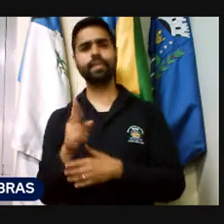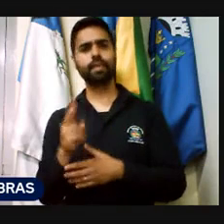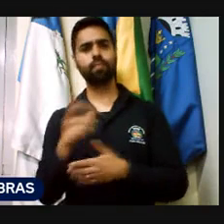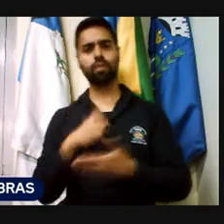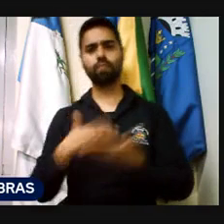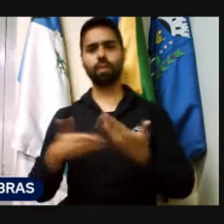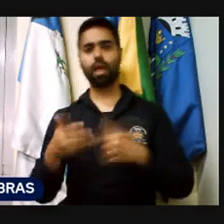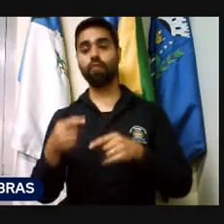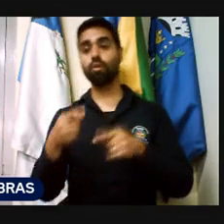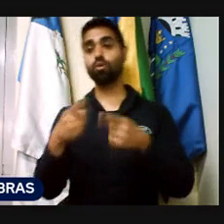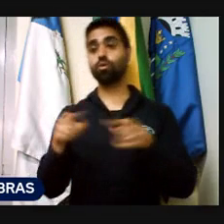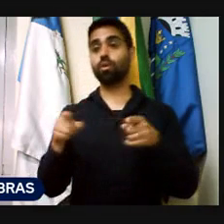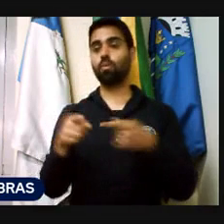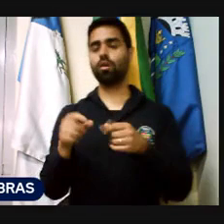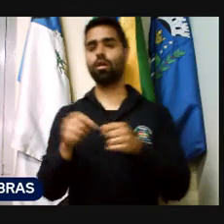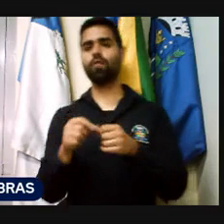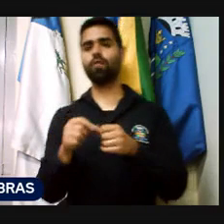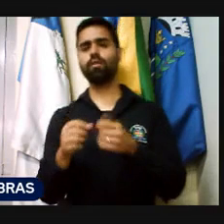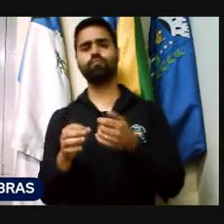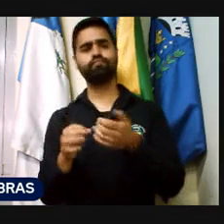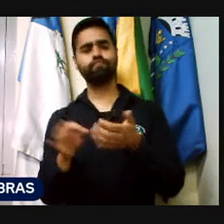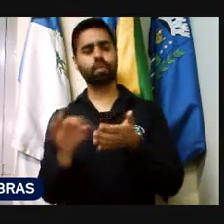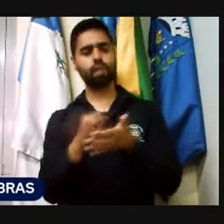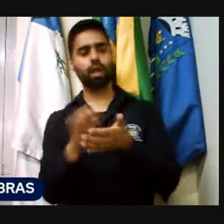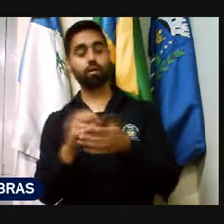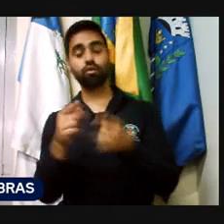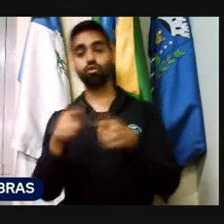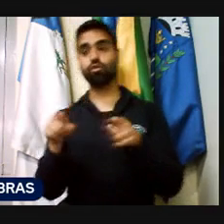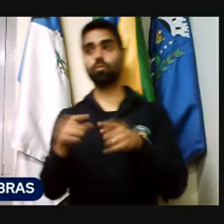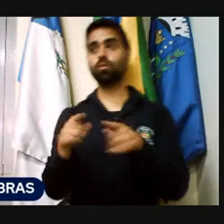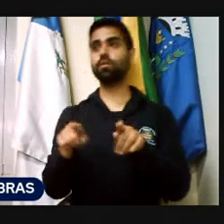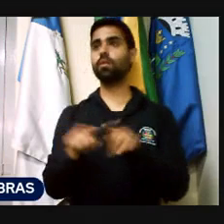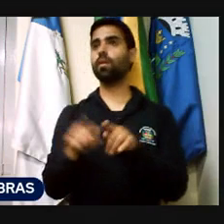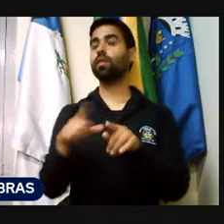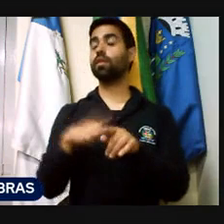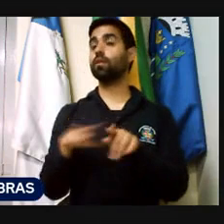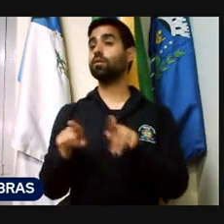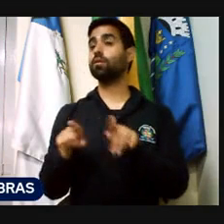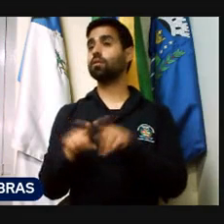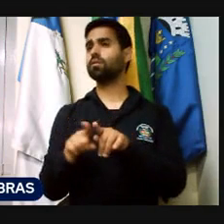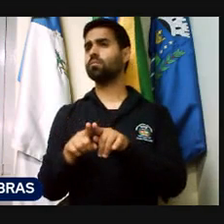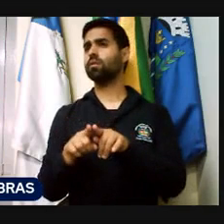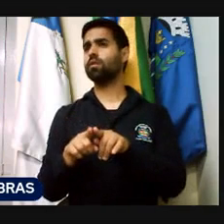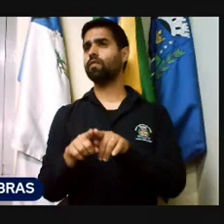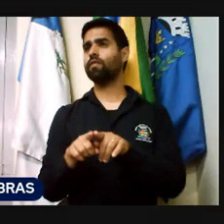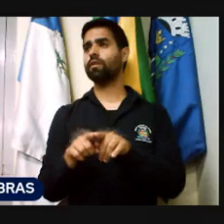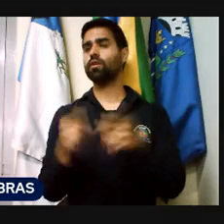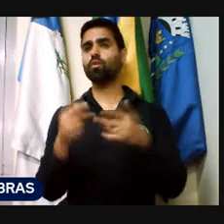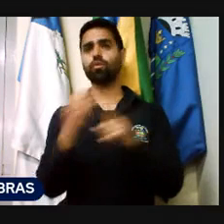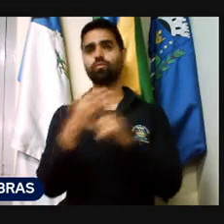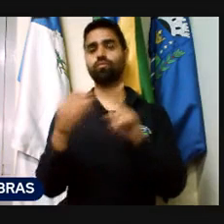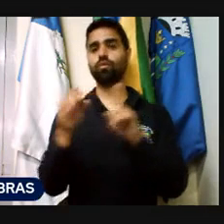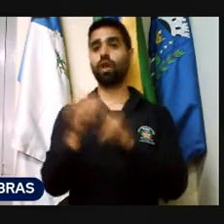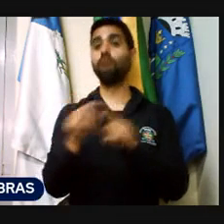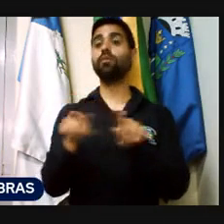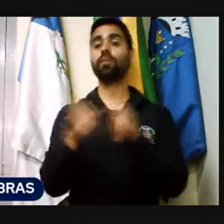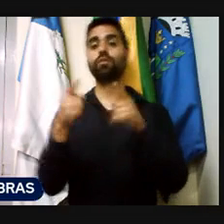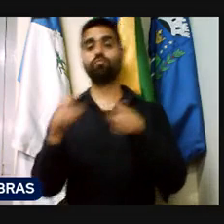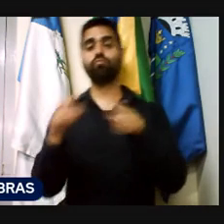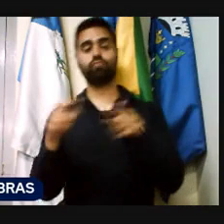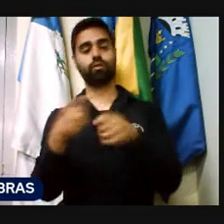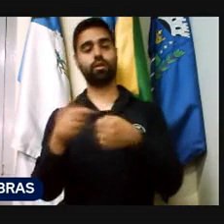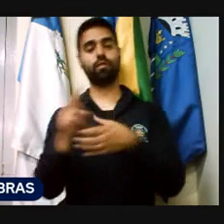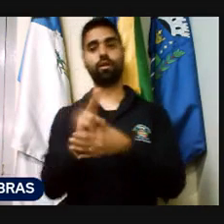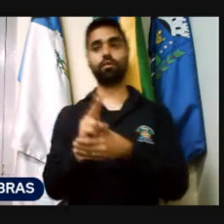música, principalmente com a parte de composição e produção musical, tendo uma grande participação e contribuição nas atividades culturais e musicais na cidade.